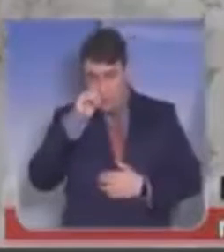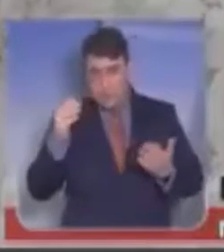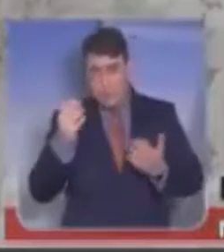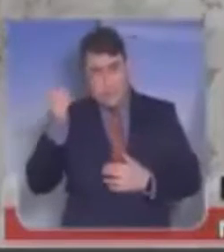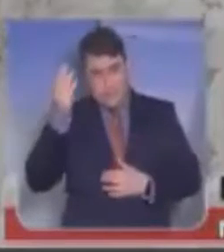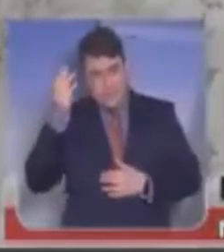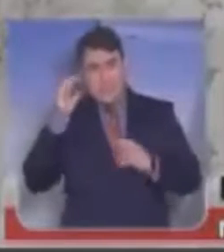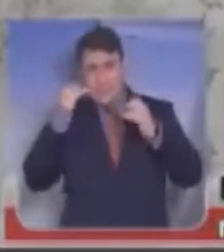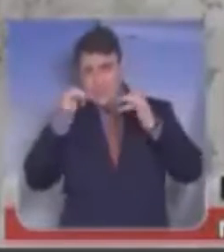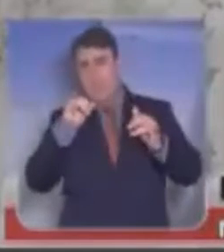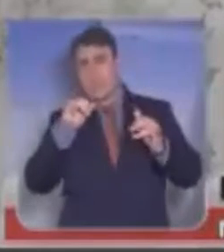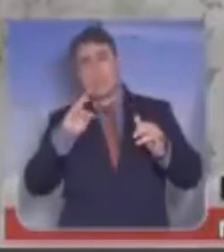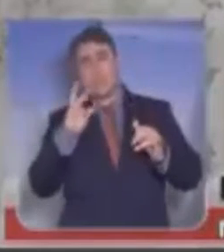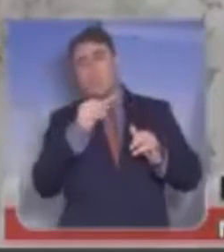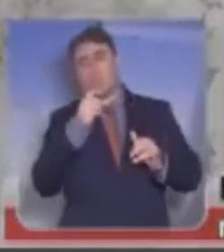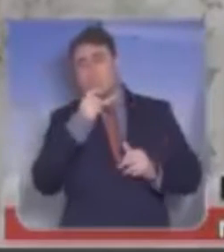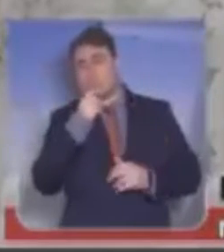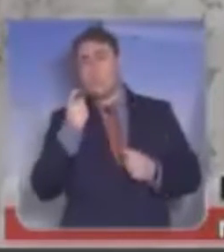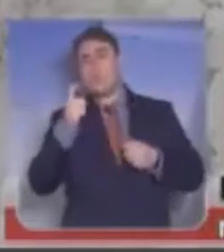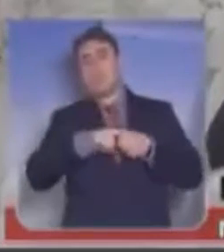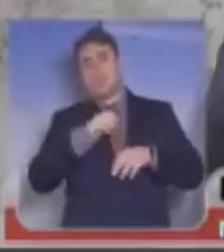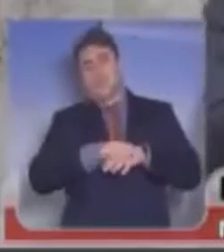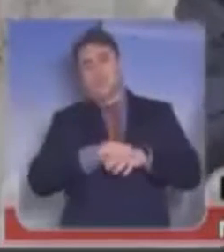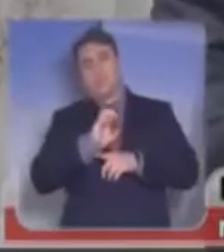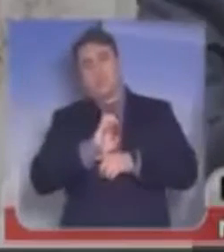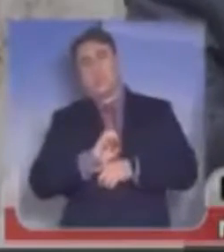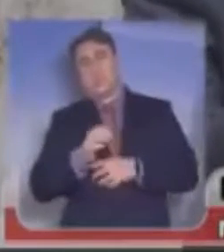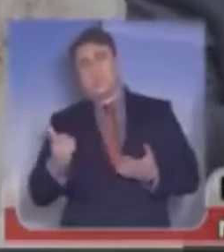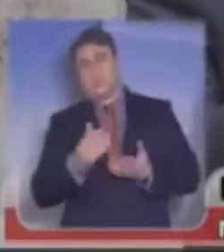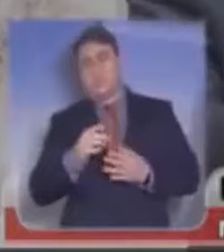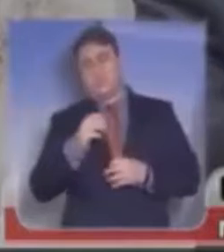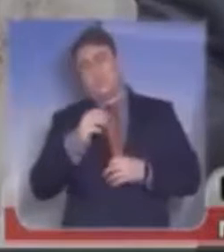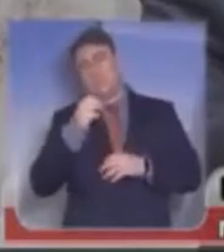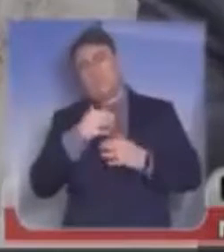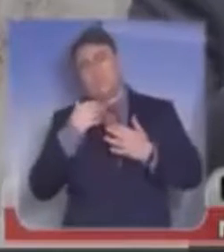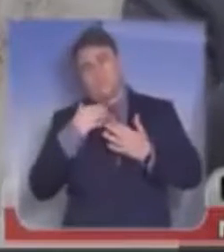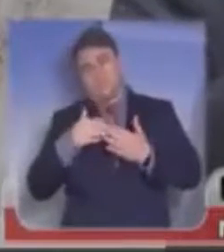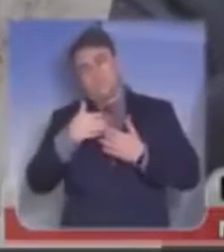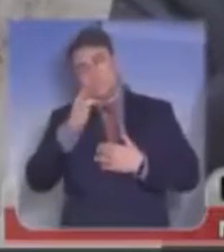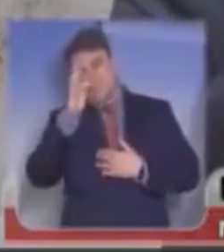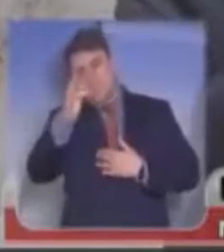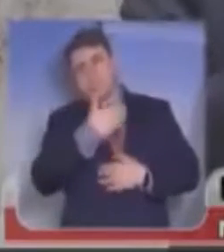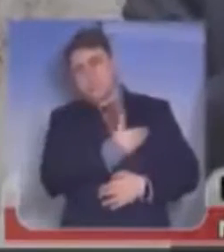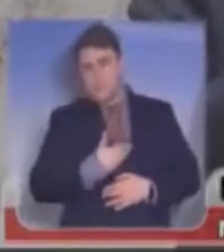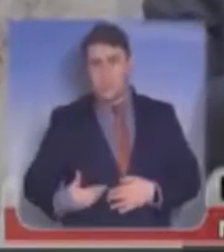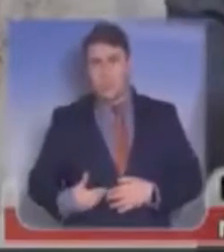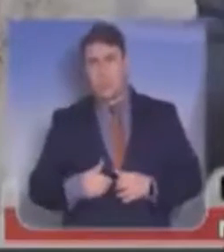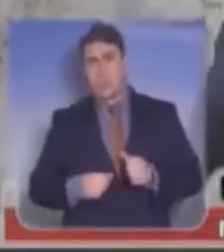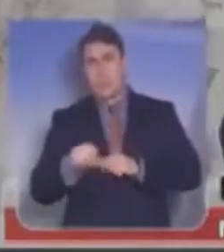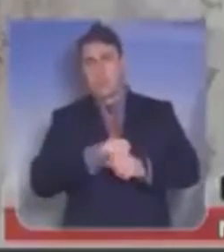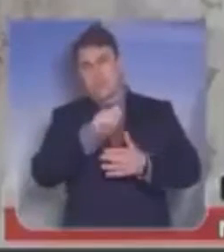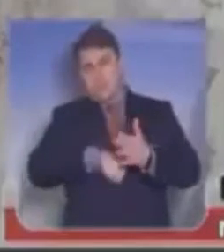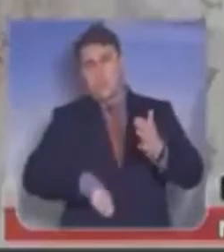ingleses e nós fizemos tudo e voltou tudo à mão do estado na mão do povo daqui a uns anos muda o governo numa canetada isso aí tudo